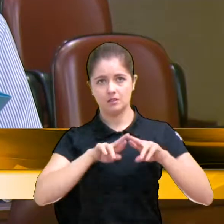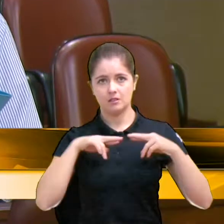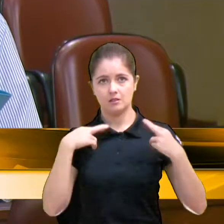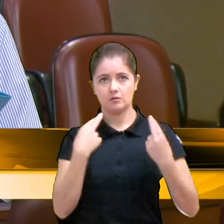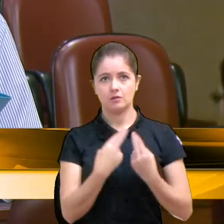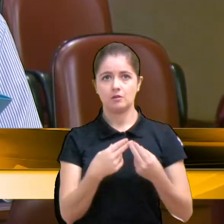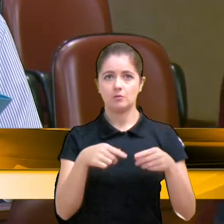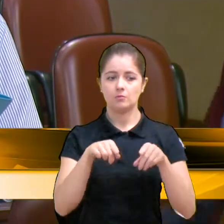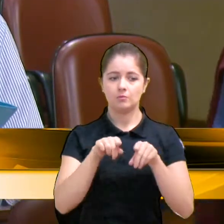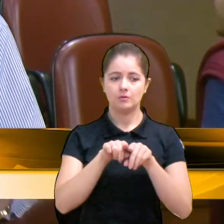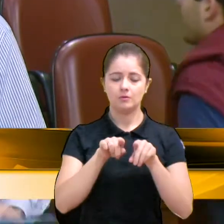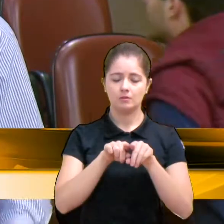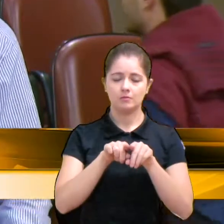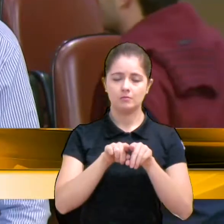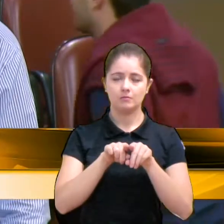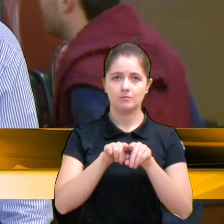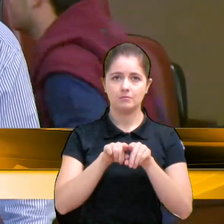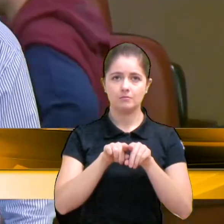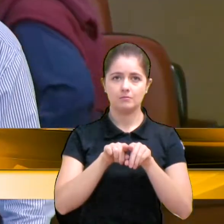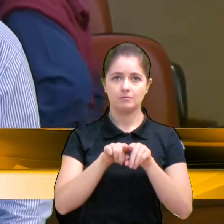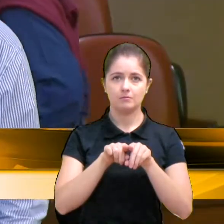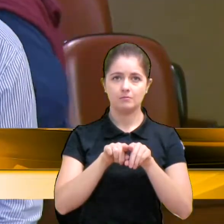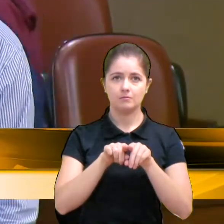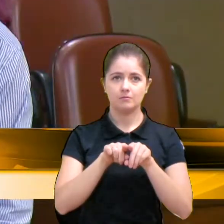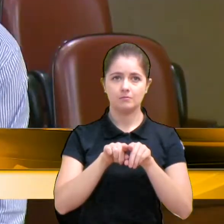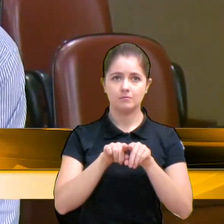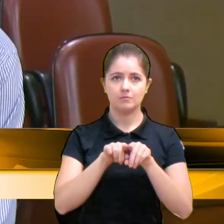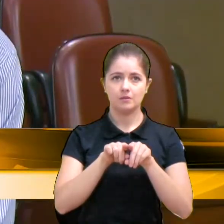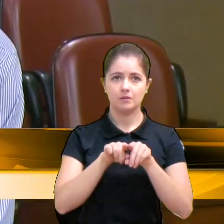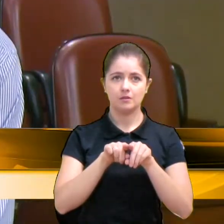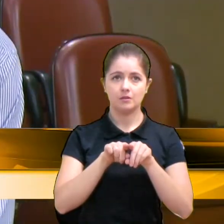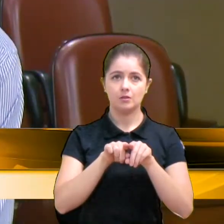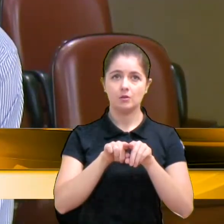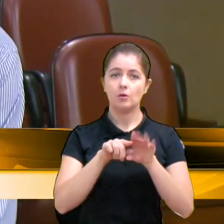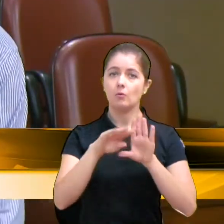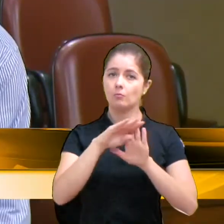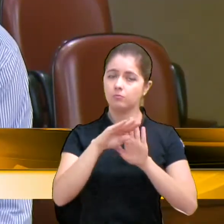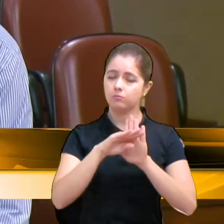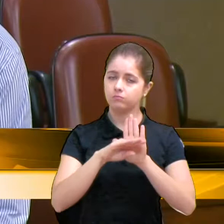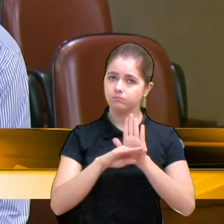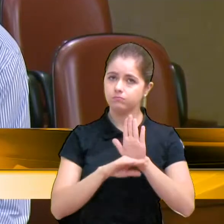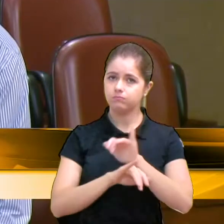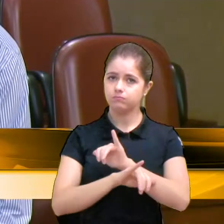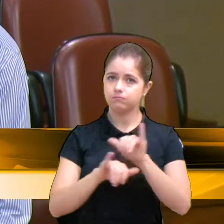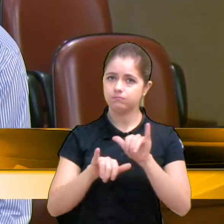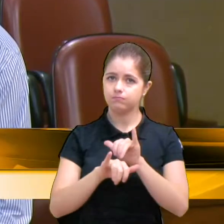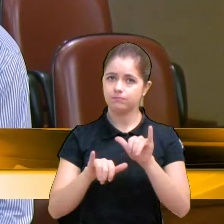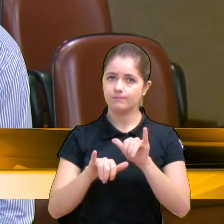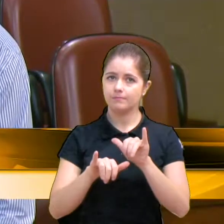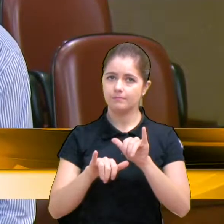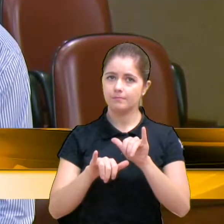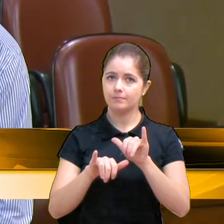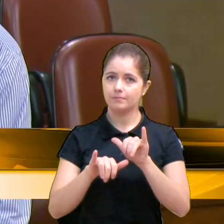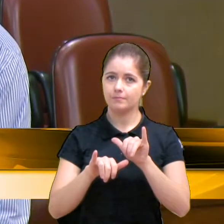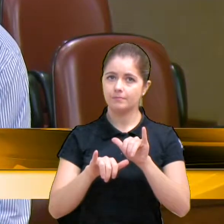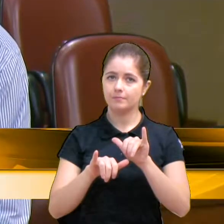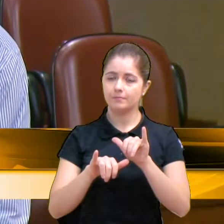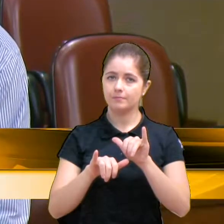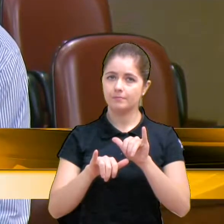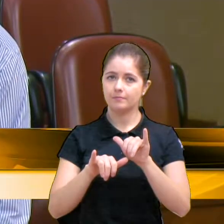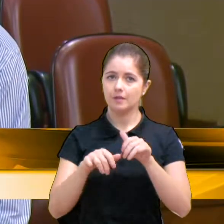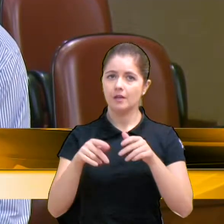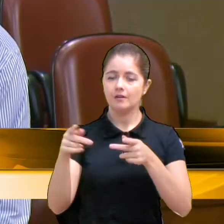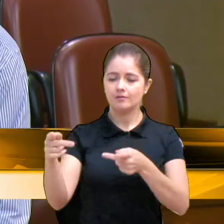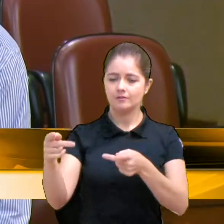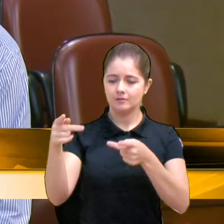frentes parlamentares. O programa Visitas Legislativas, também iniciado em 2014, tem